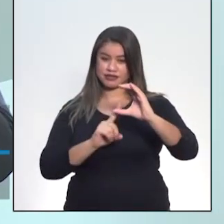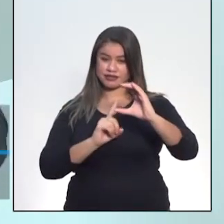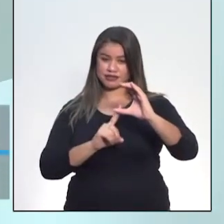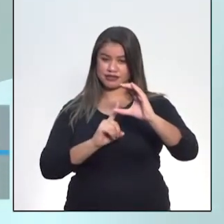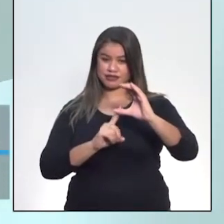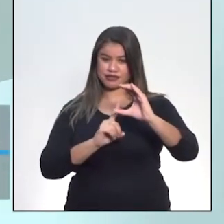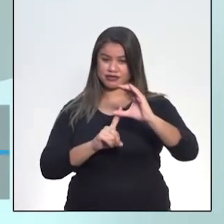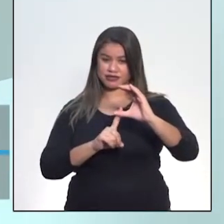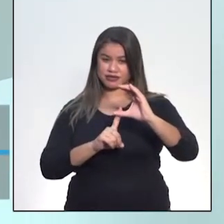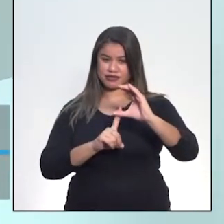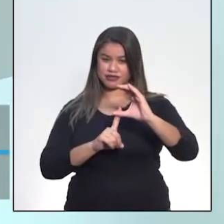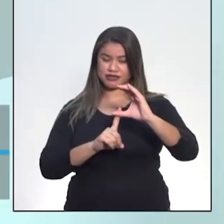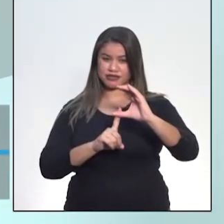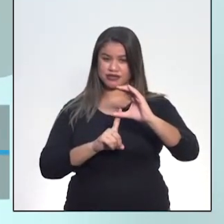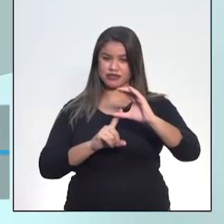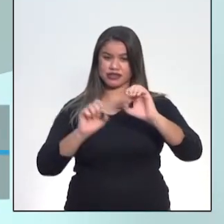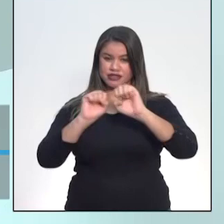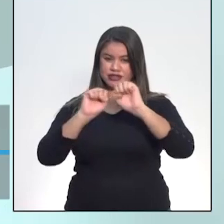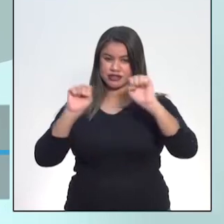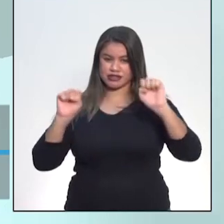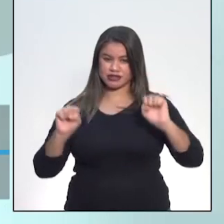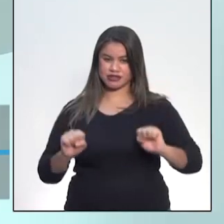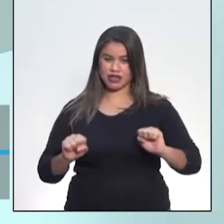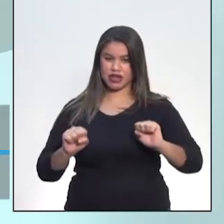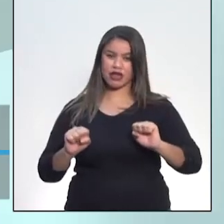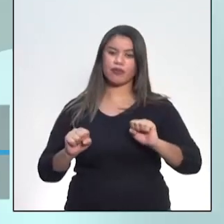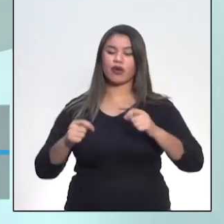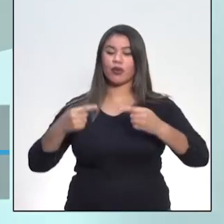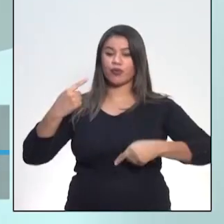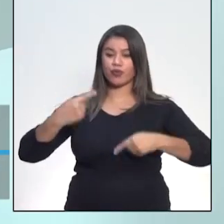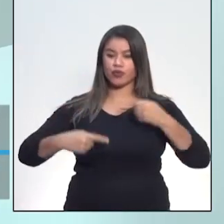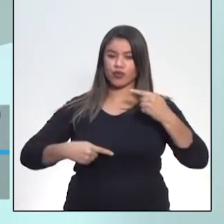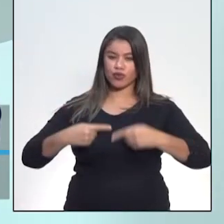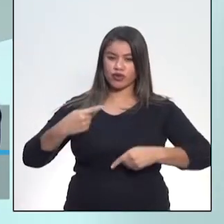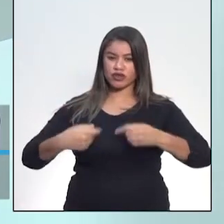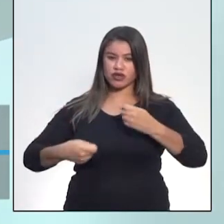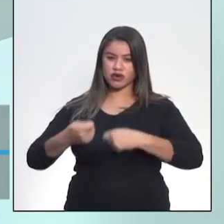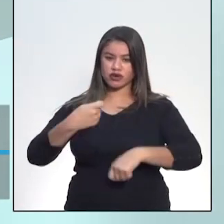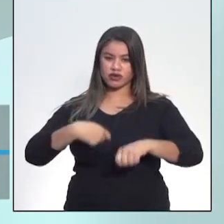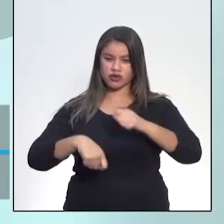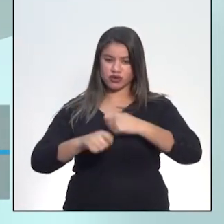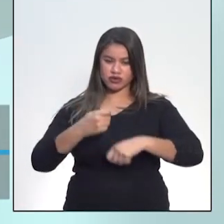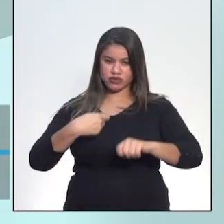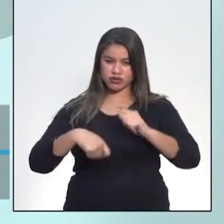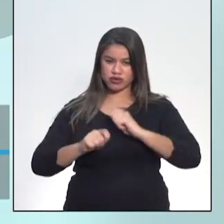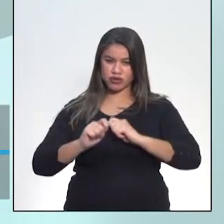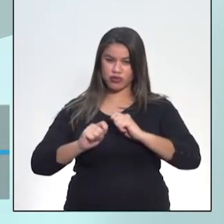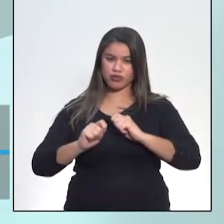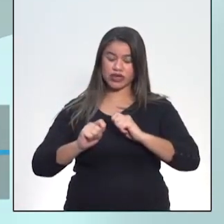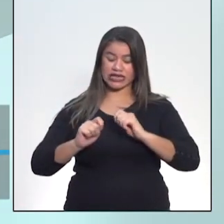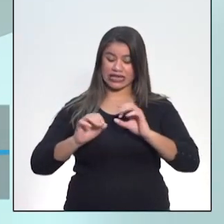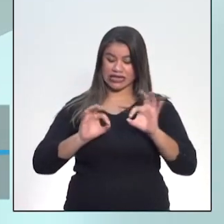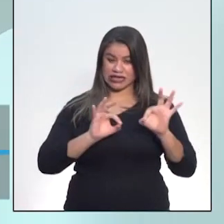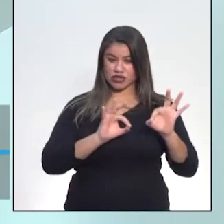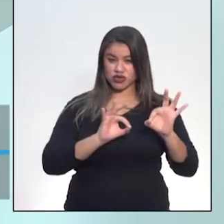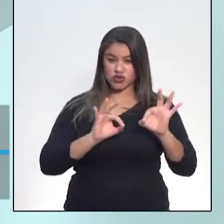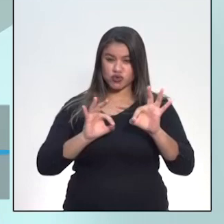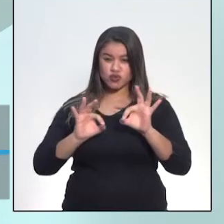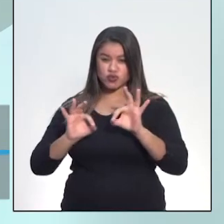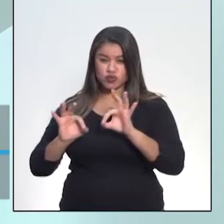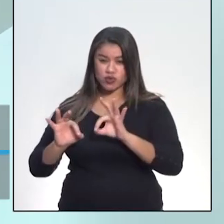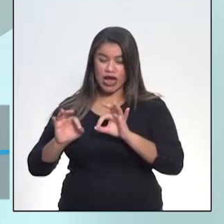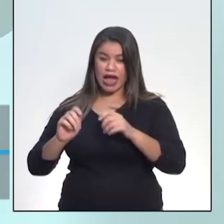um sistema político e econômico que regula a economia